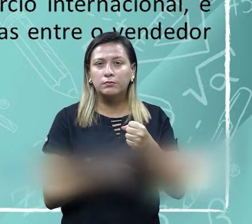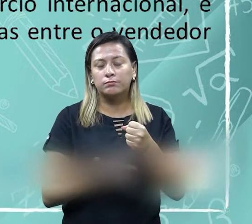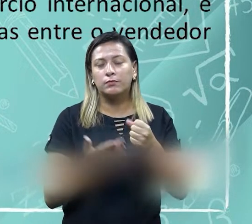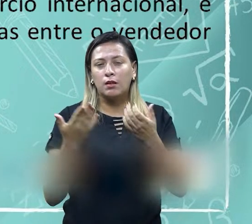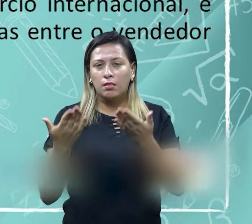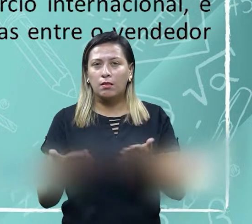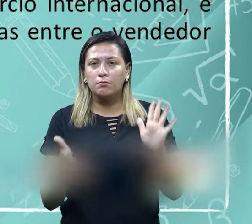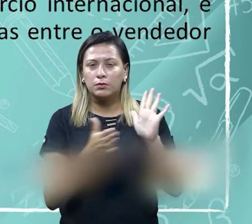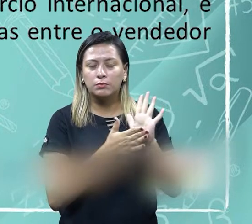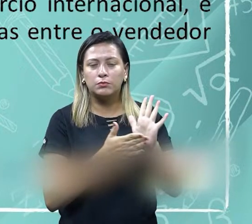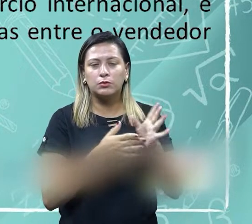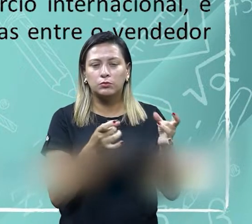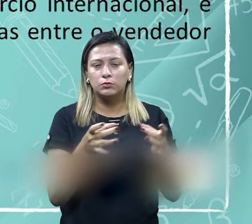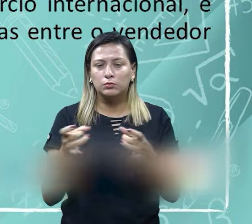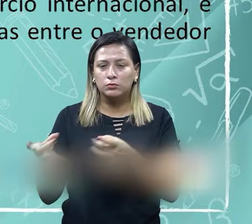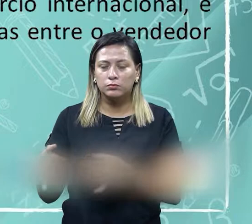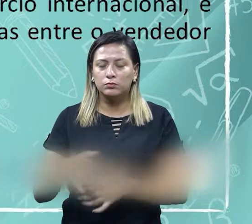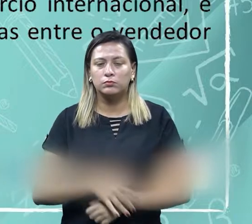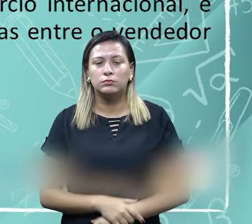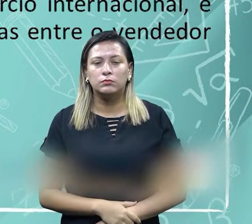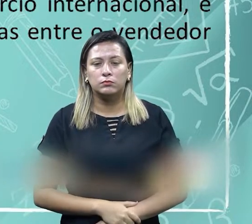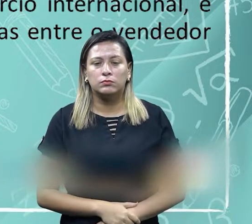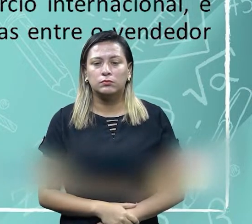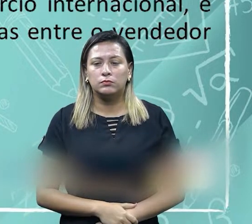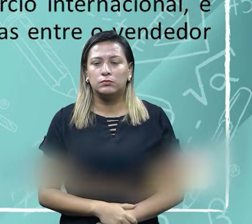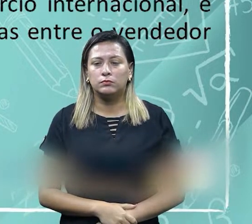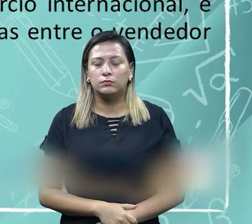venda, tá bom? Nessa ideia